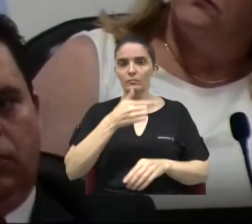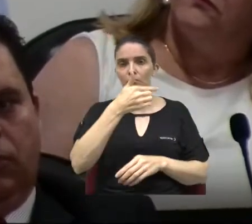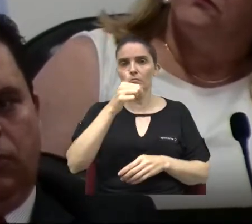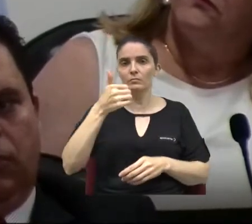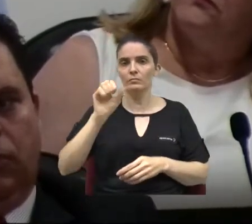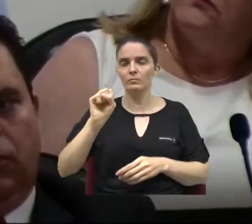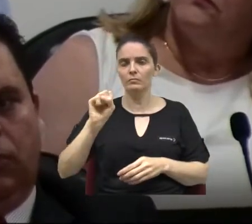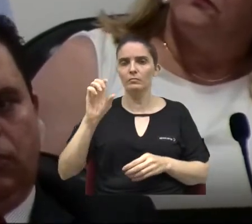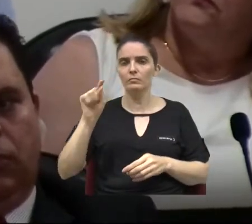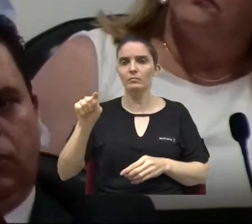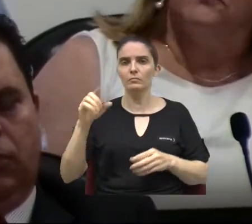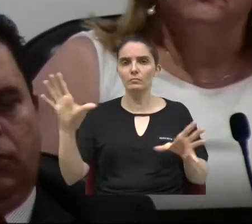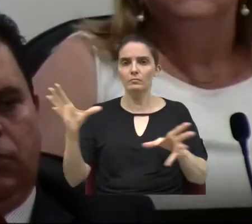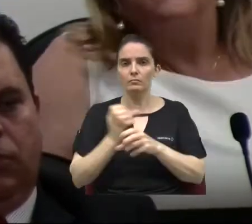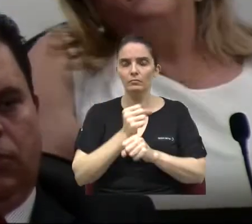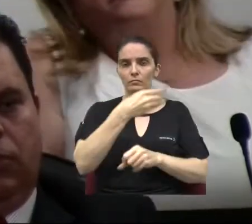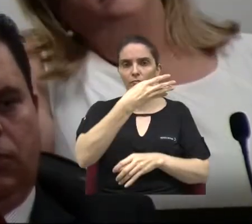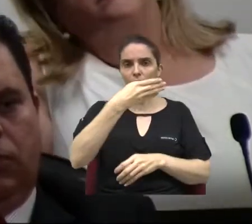mil, totalizando